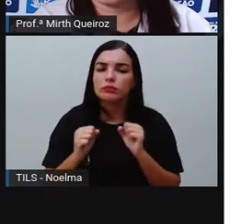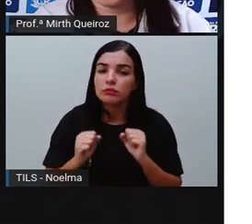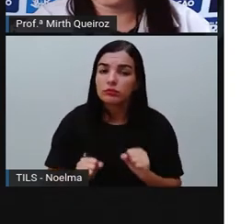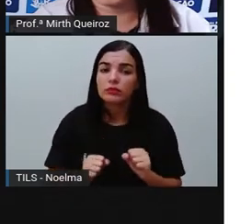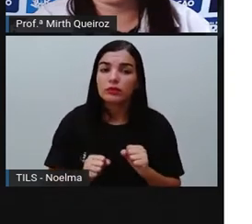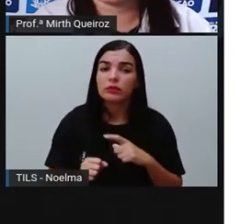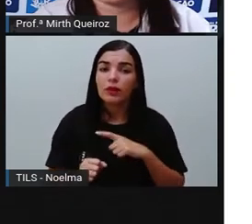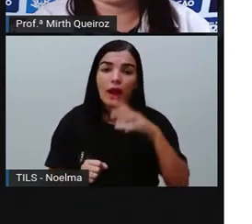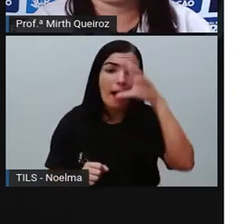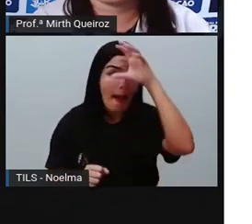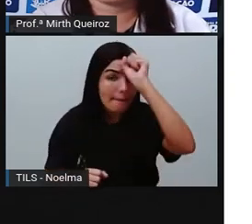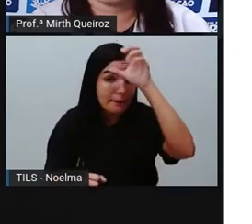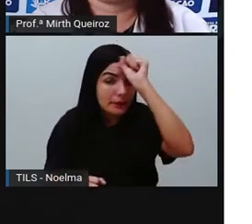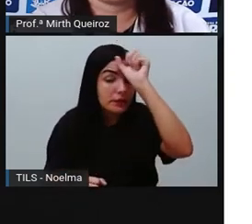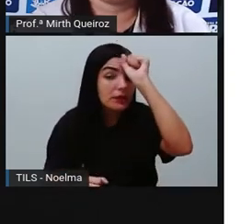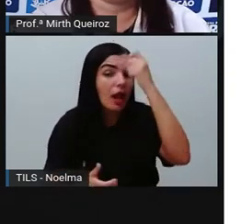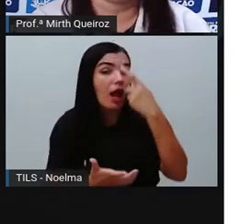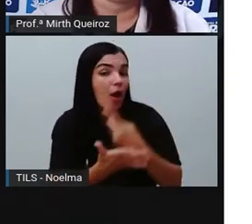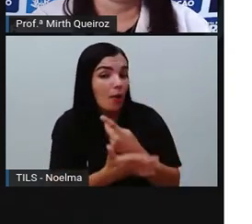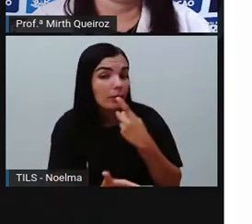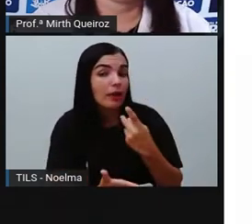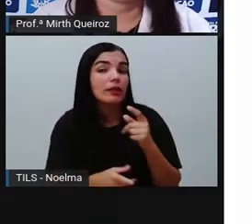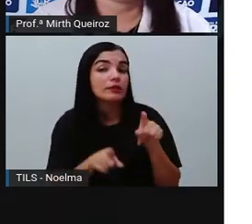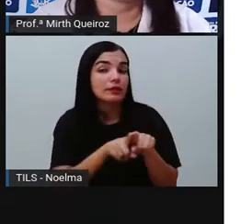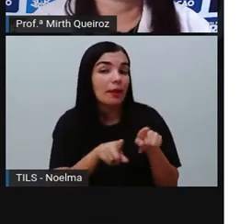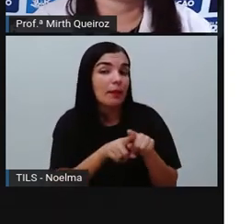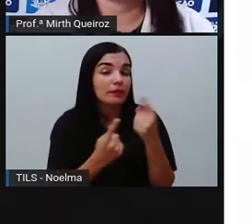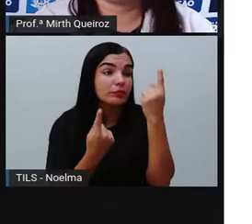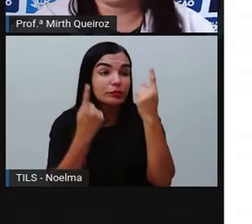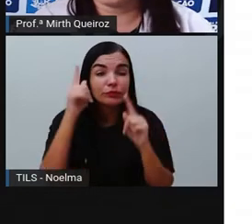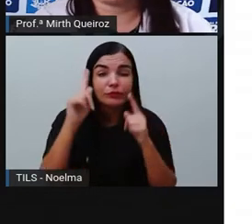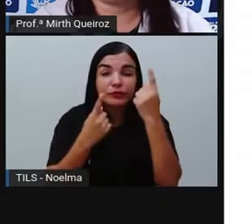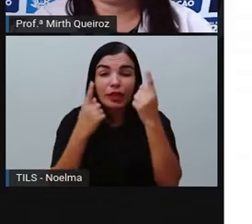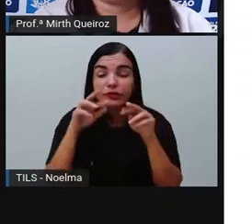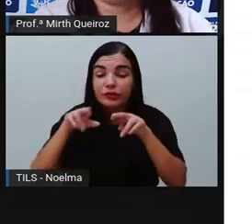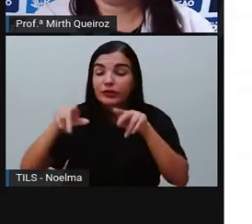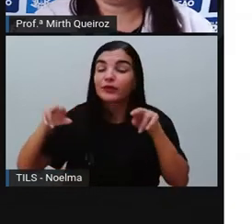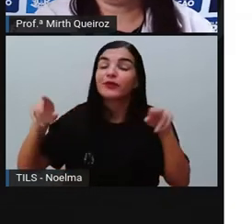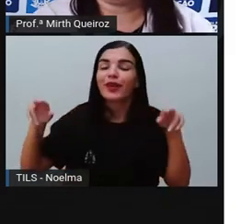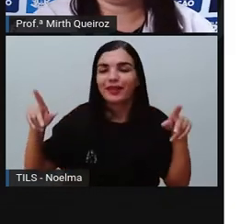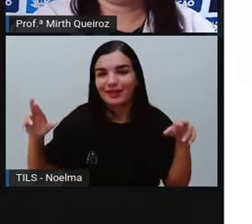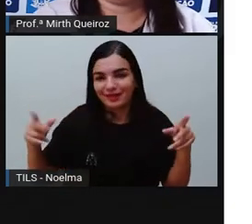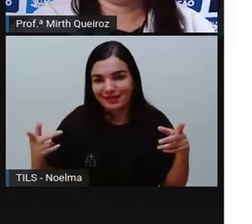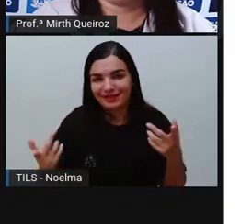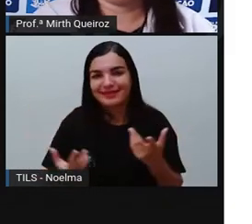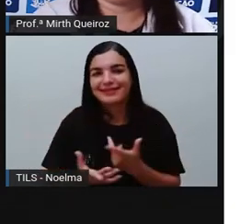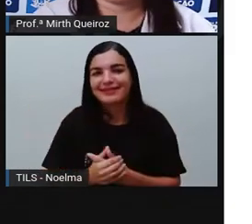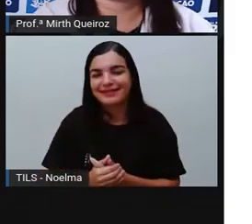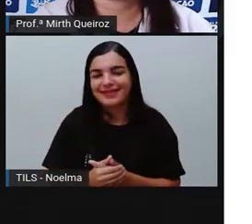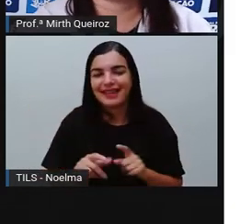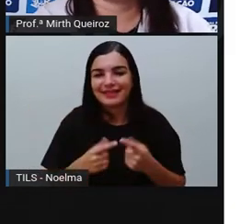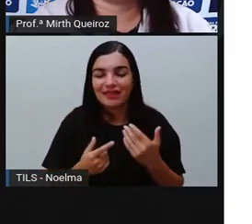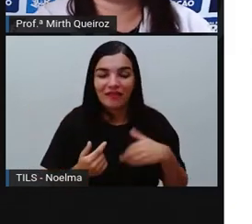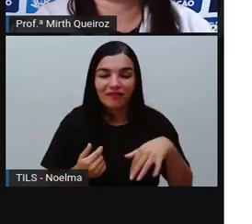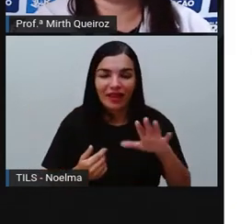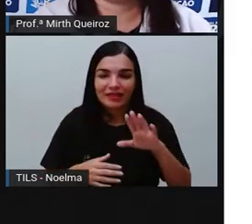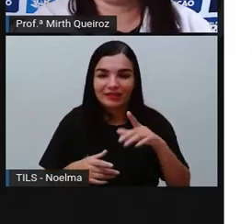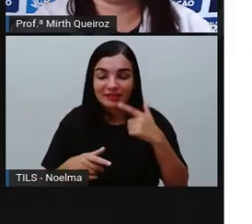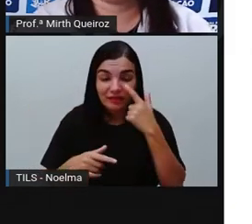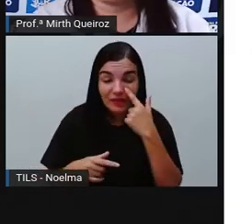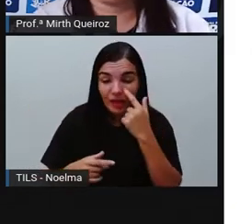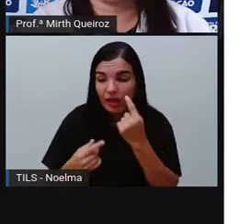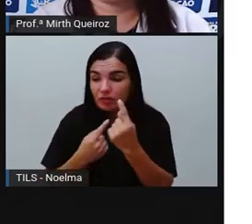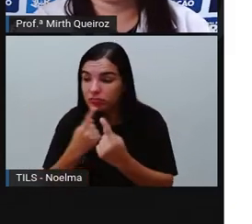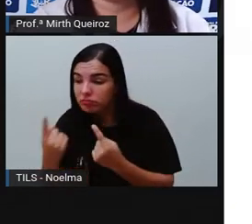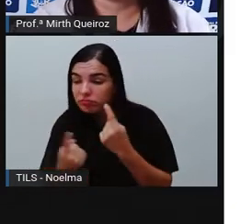cada modalidade esportiva nesse caso aí, vai trabalhar uma parte do seu corpo de